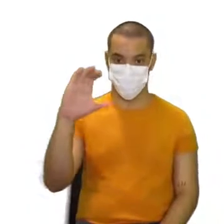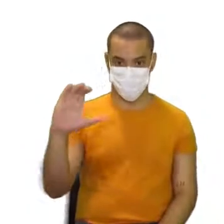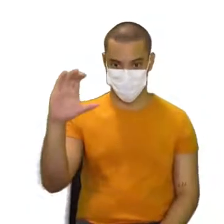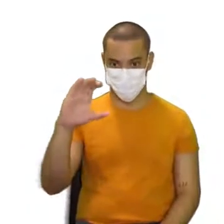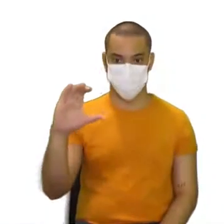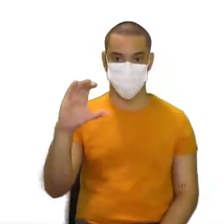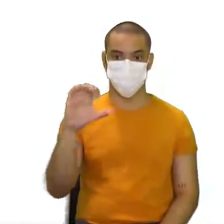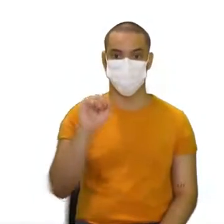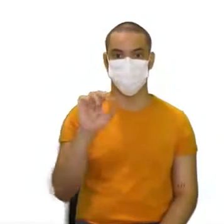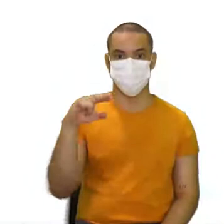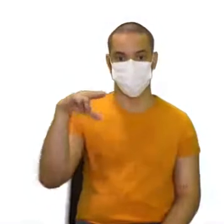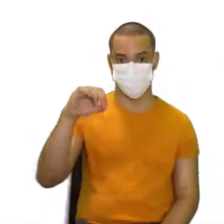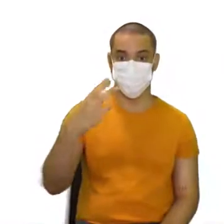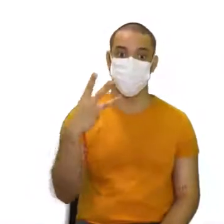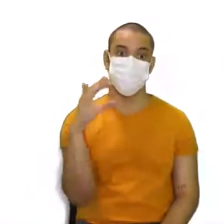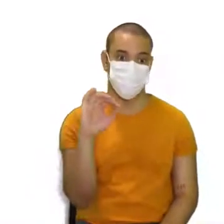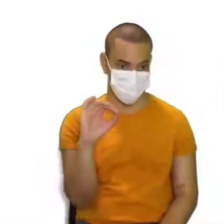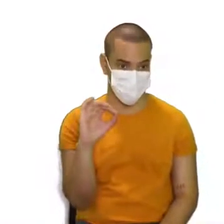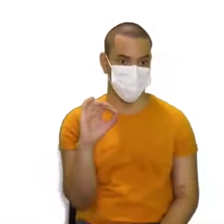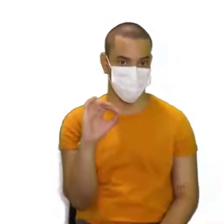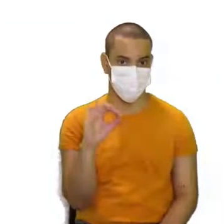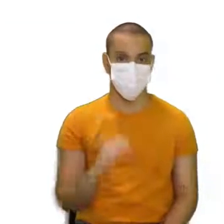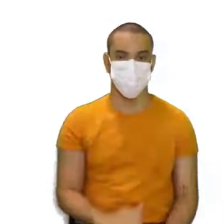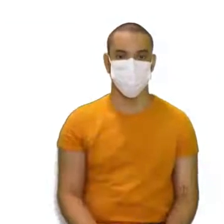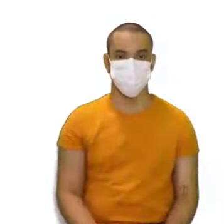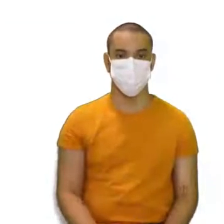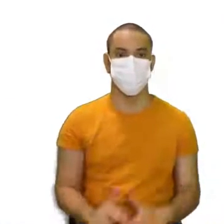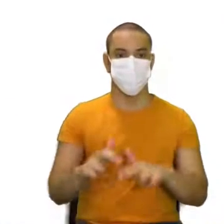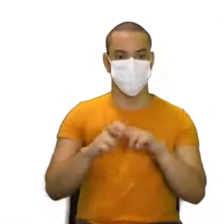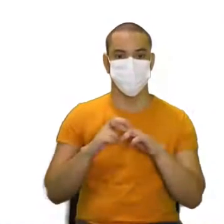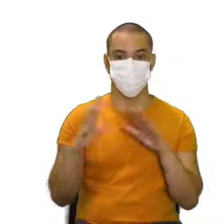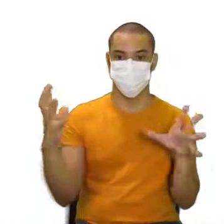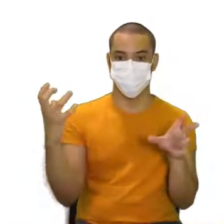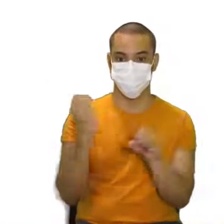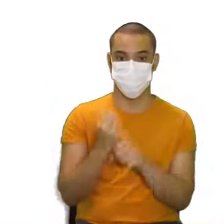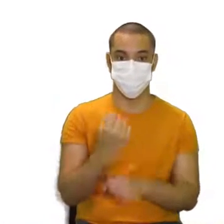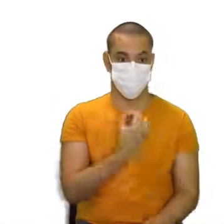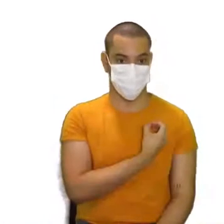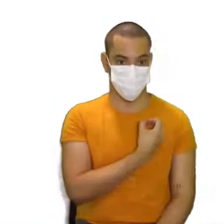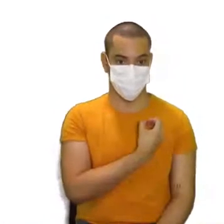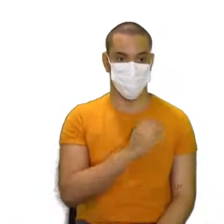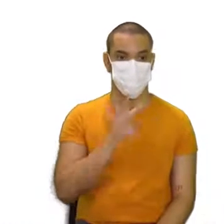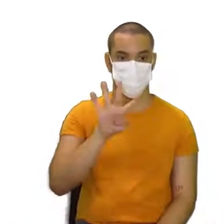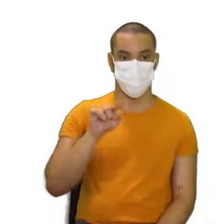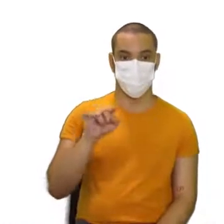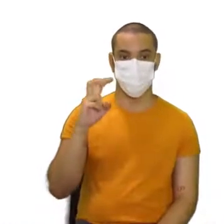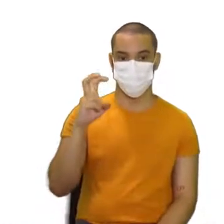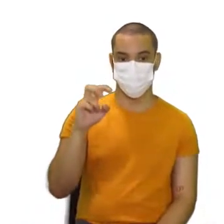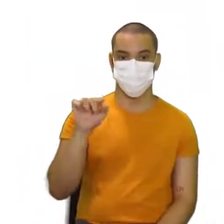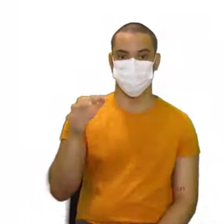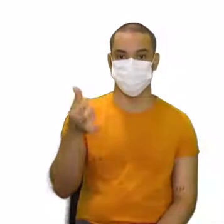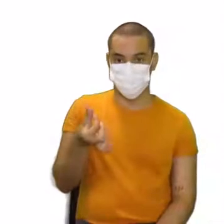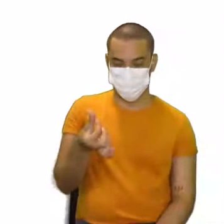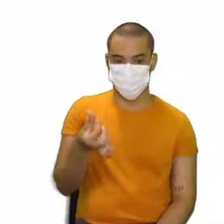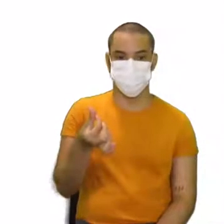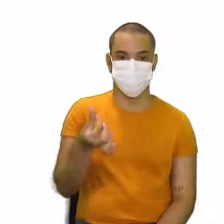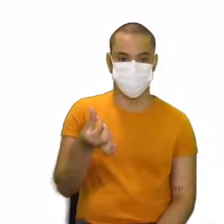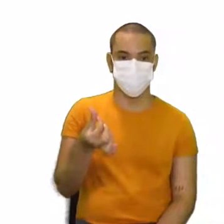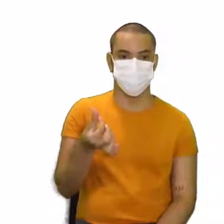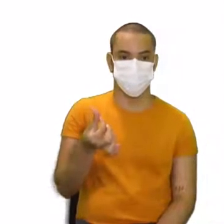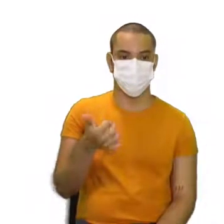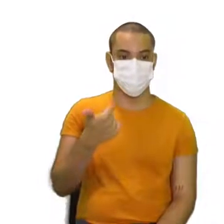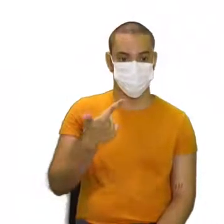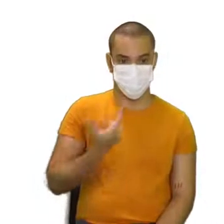quadrados sendo de 30 bom multiplica os valores né Quatro sim e 6